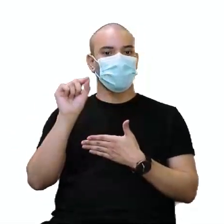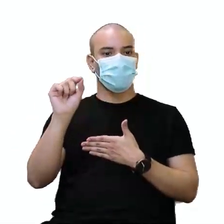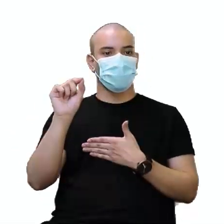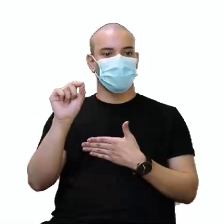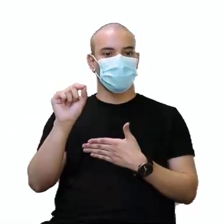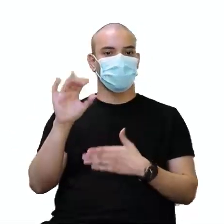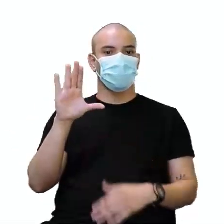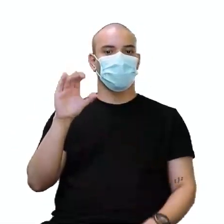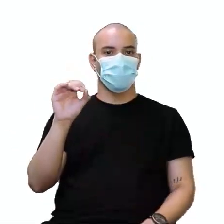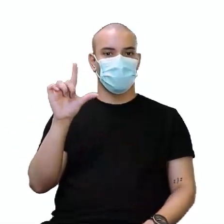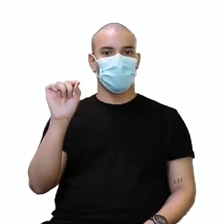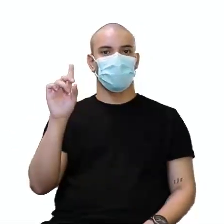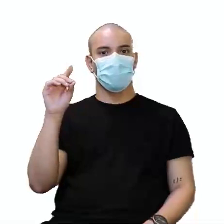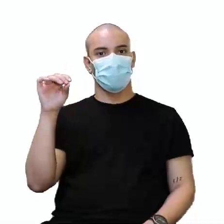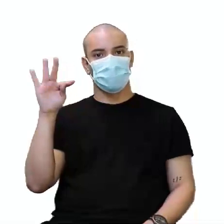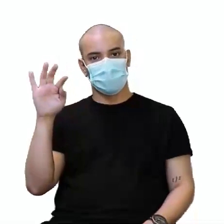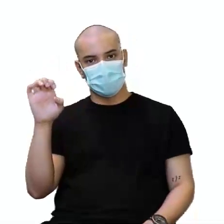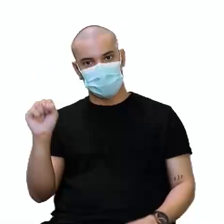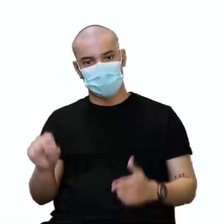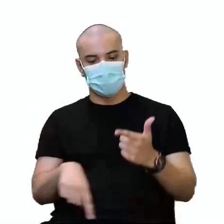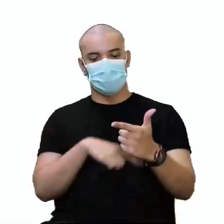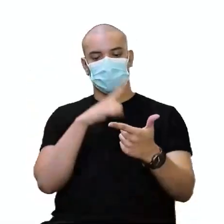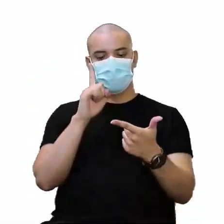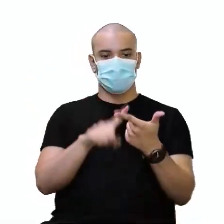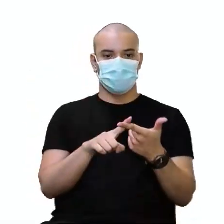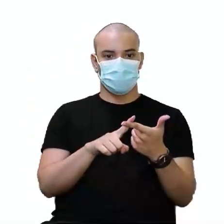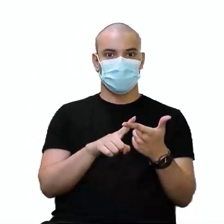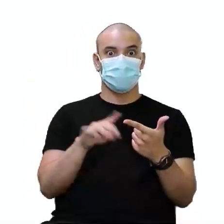os conodontos, nós vamos ter o desenvolvimento dos